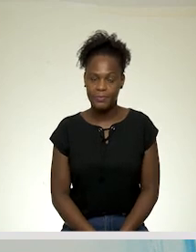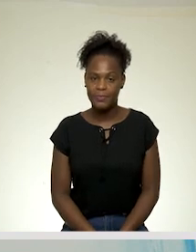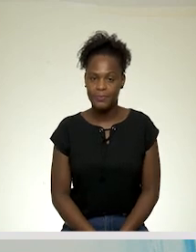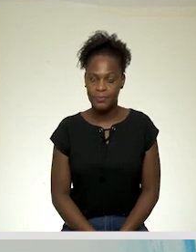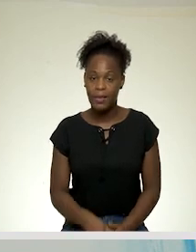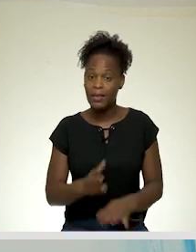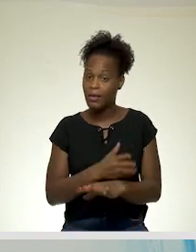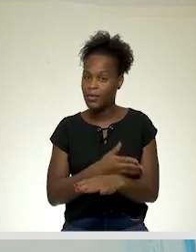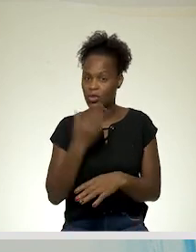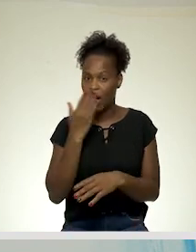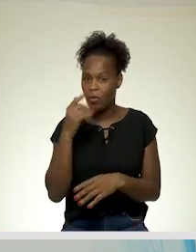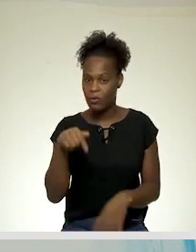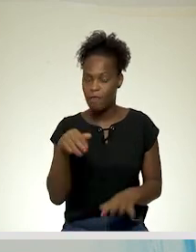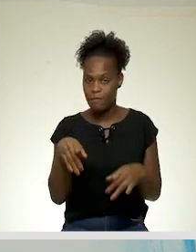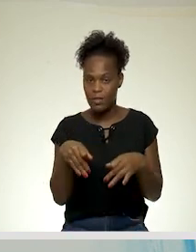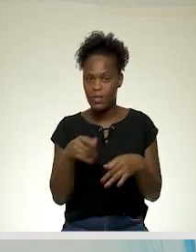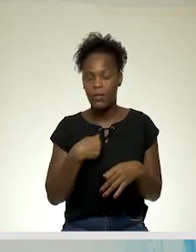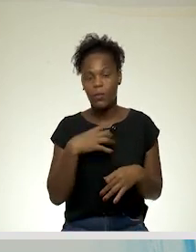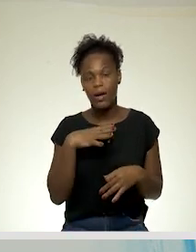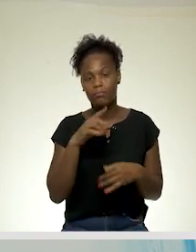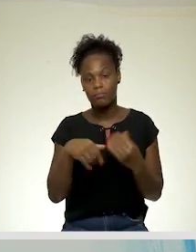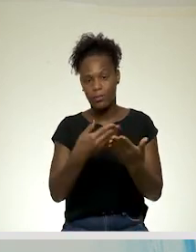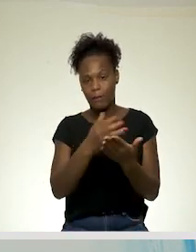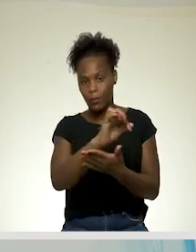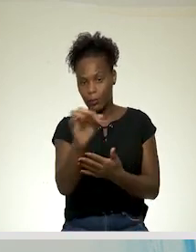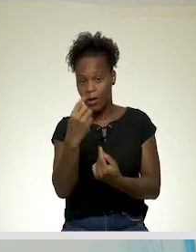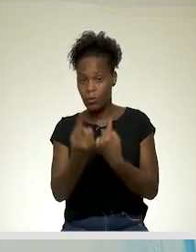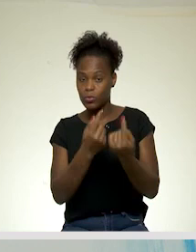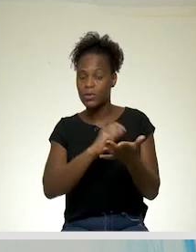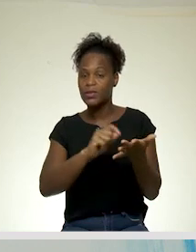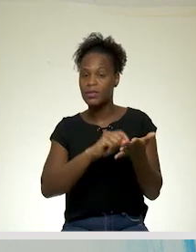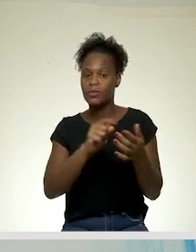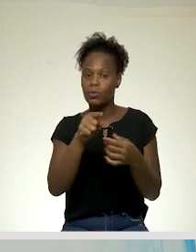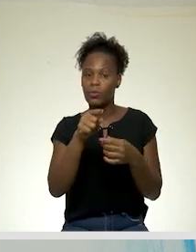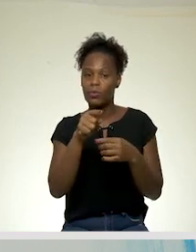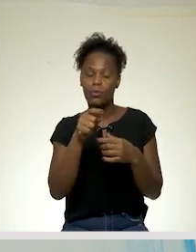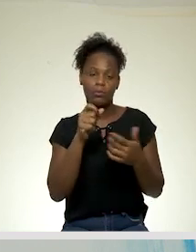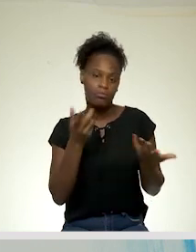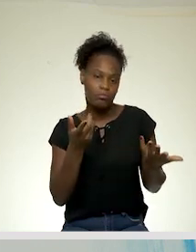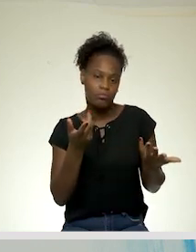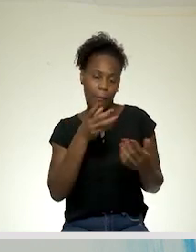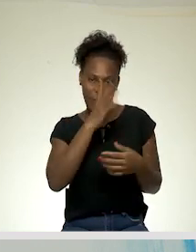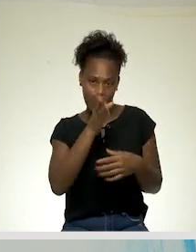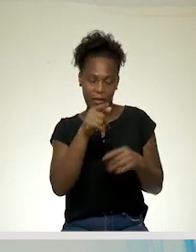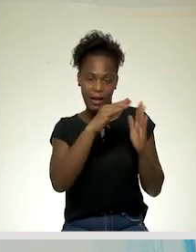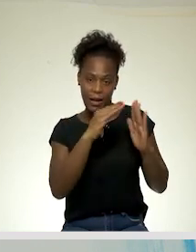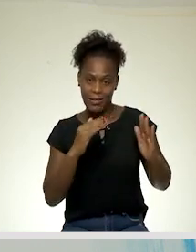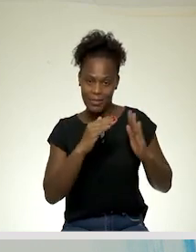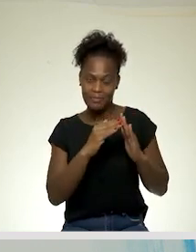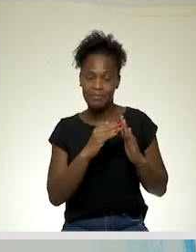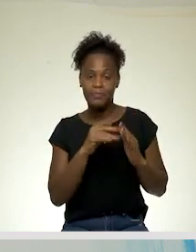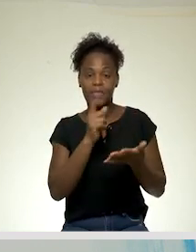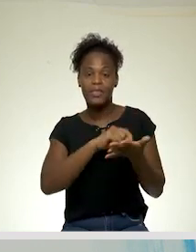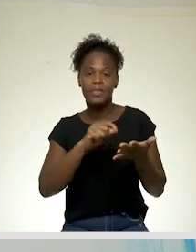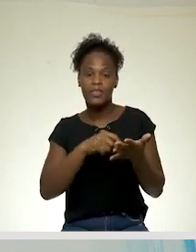Antes de terminar a aula, eu quero vos deixar alguns exercícios para vocês praticarem em casa. O